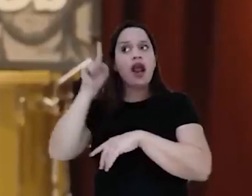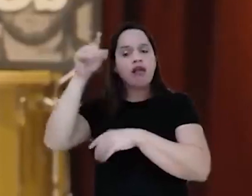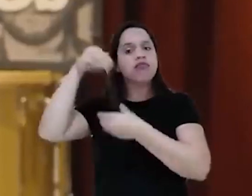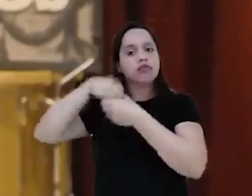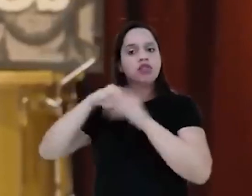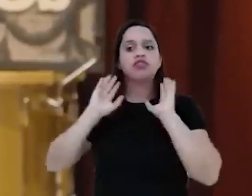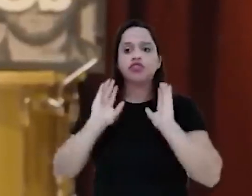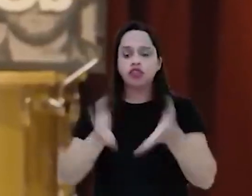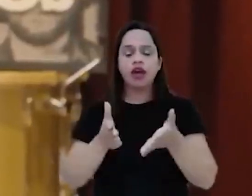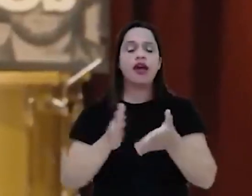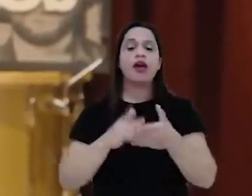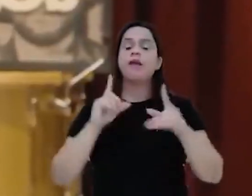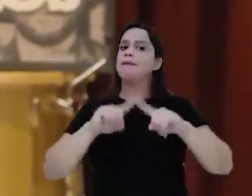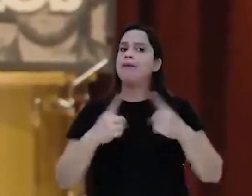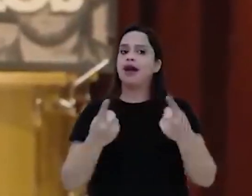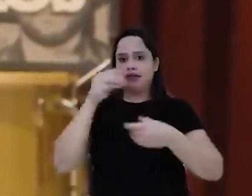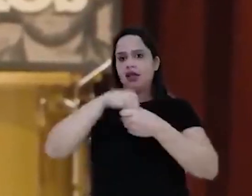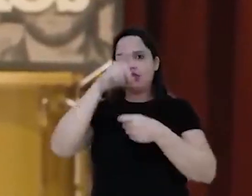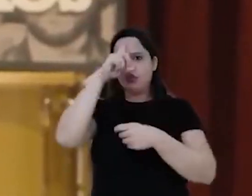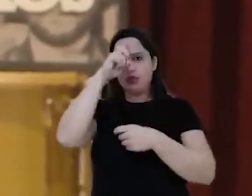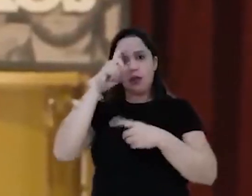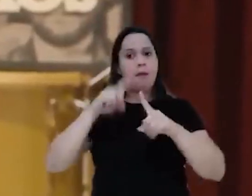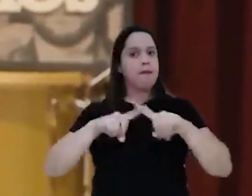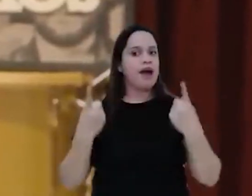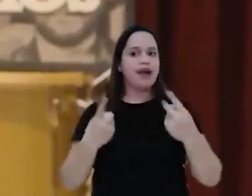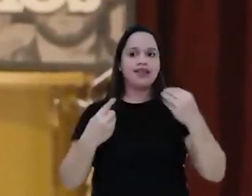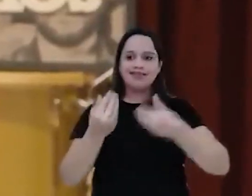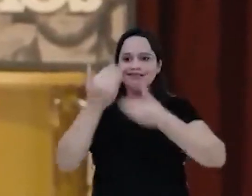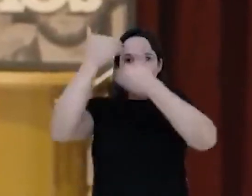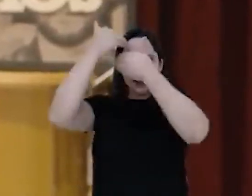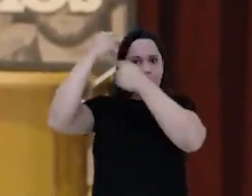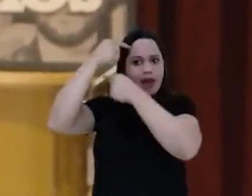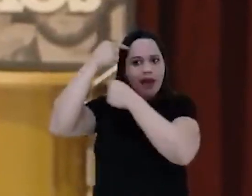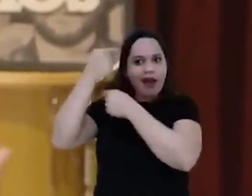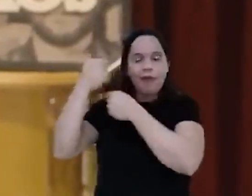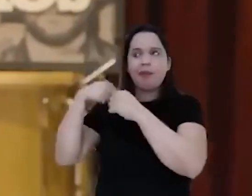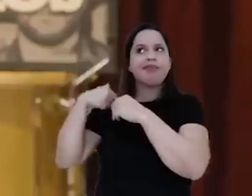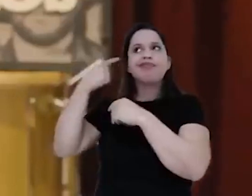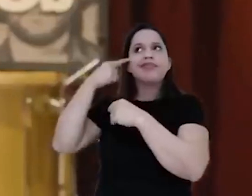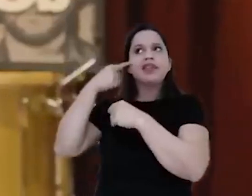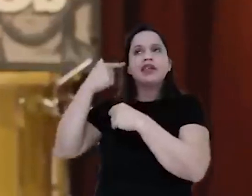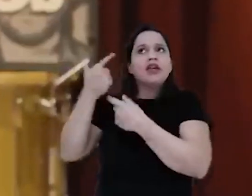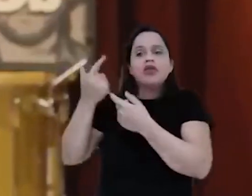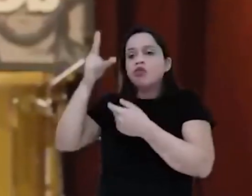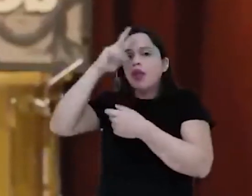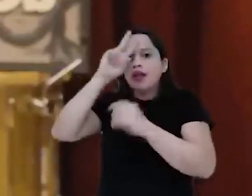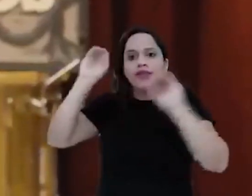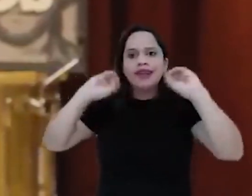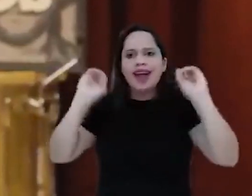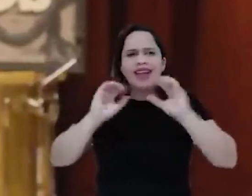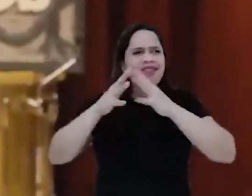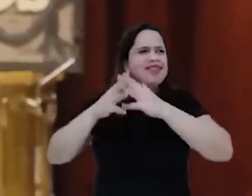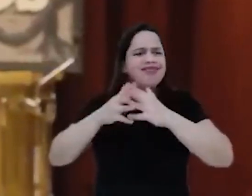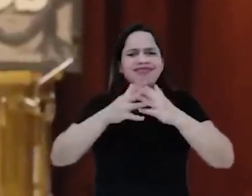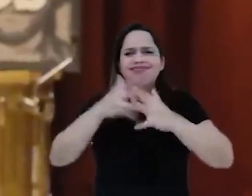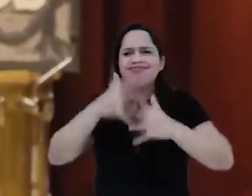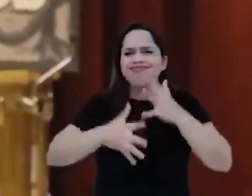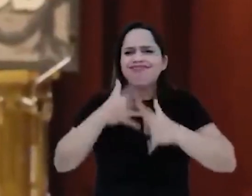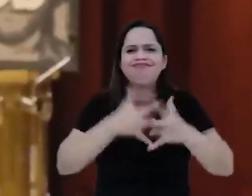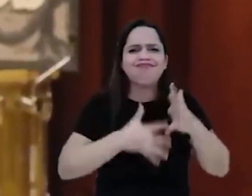leito do hospital lá da só que cara ao mesmo tempo eu não na minha cabeça eu não sei não sabia que tinha acontecido sabe na cabeça muito